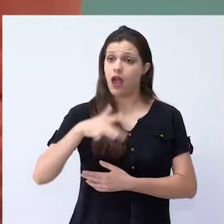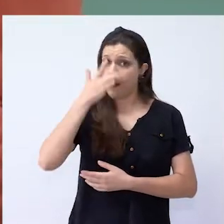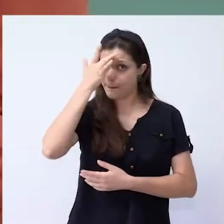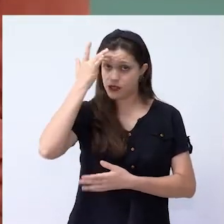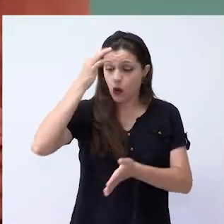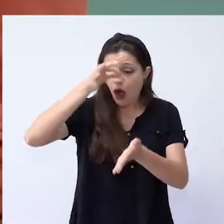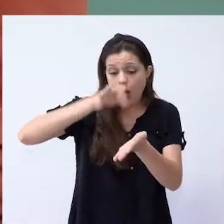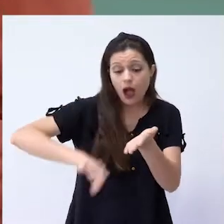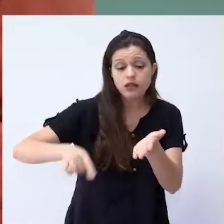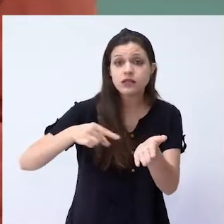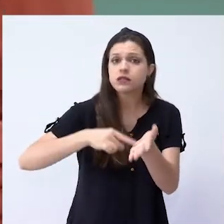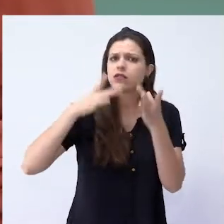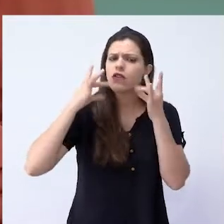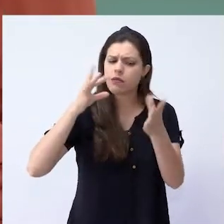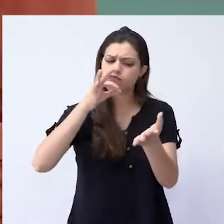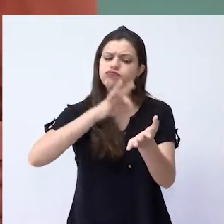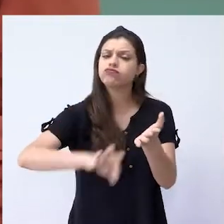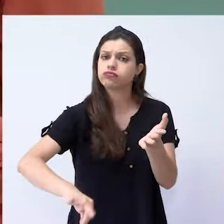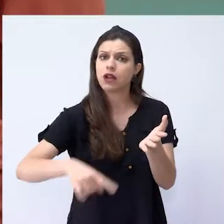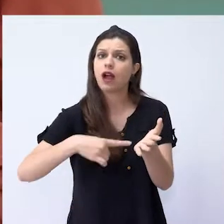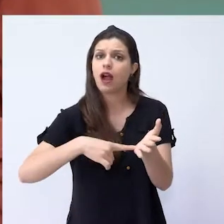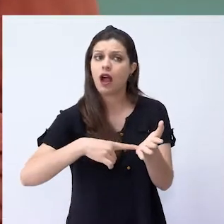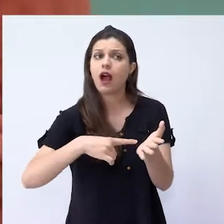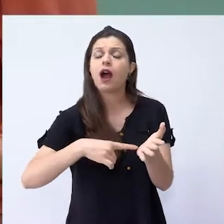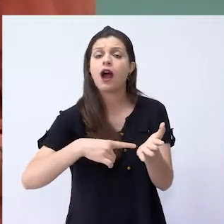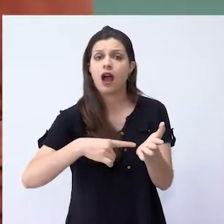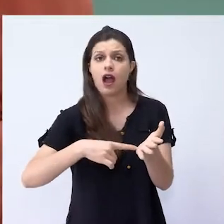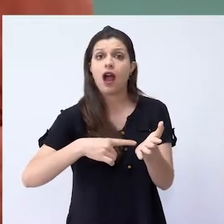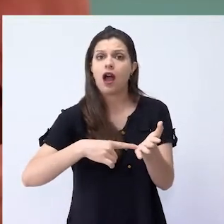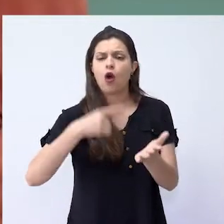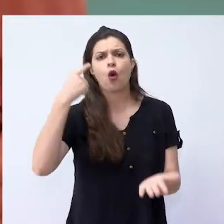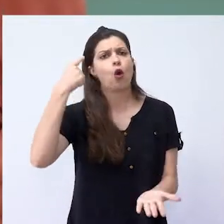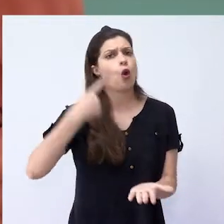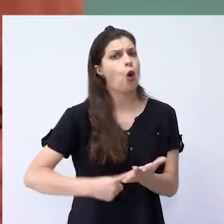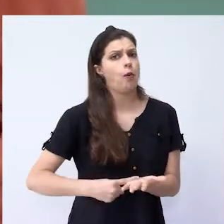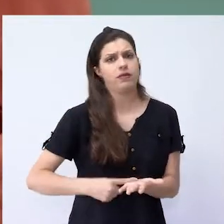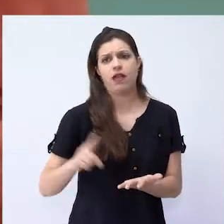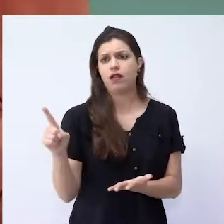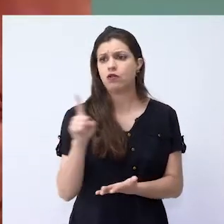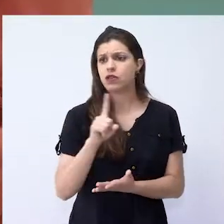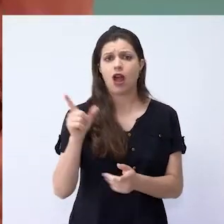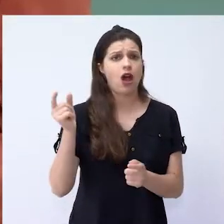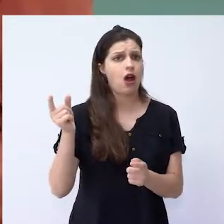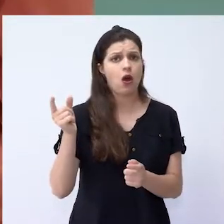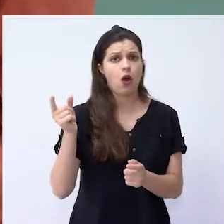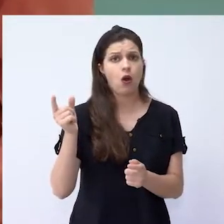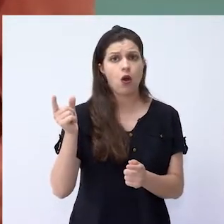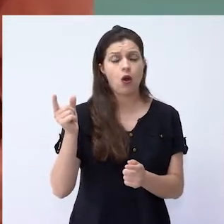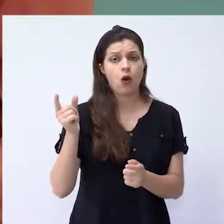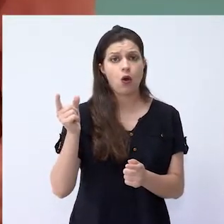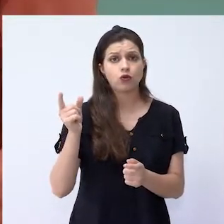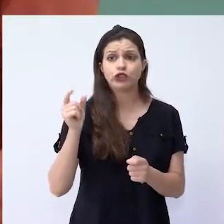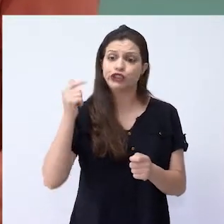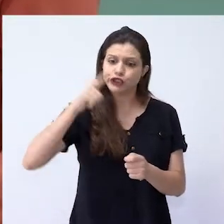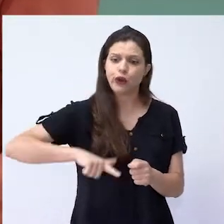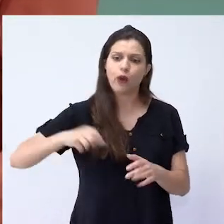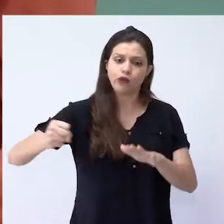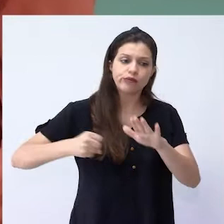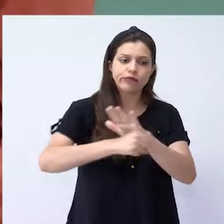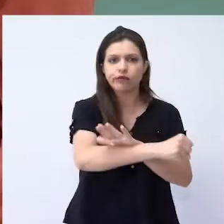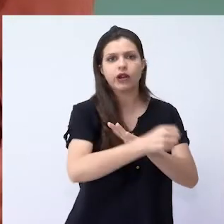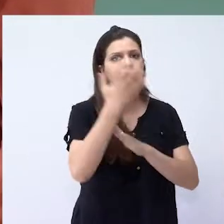pessoa jurídica ou com a pessoa física que é identificada que tem o problema, em que ele se compromete a não fazer